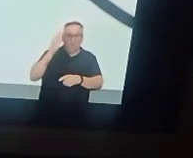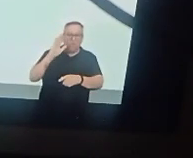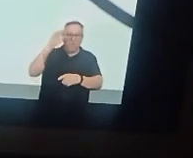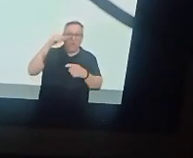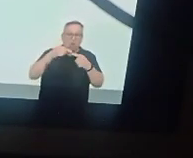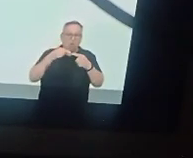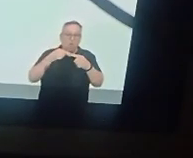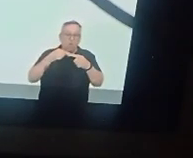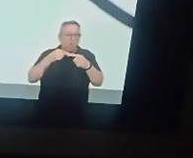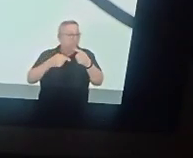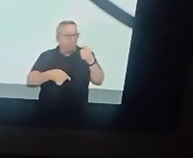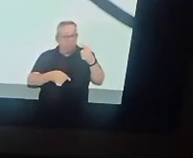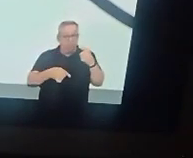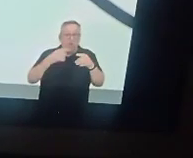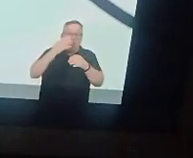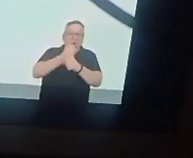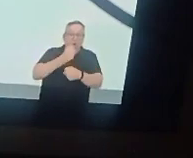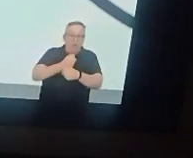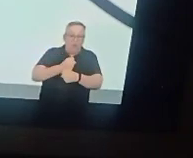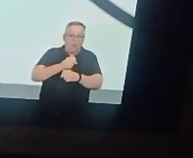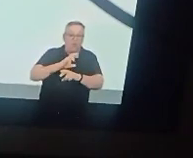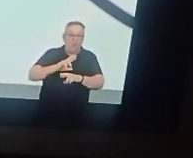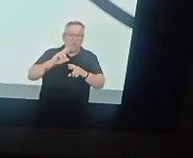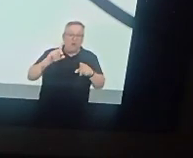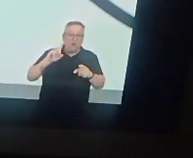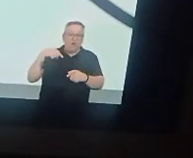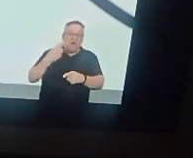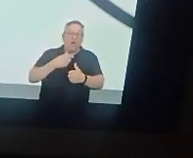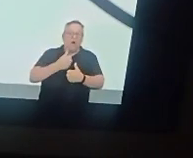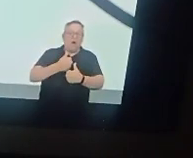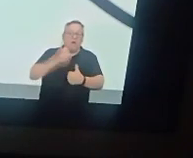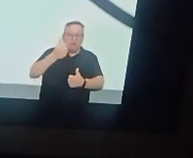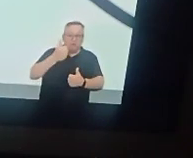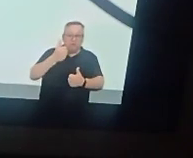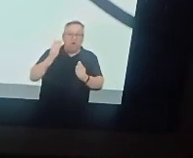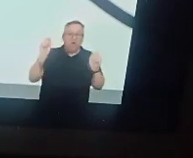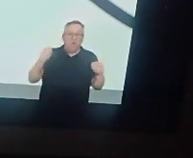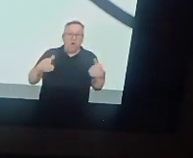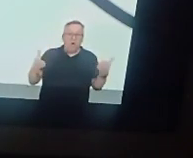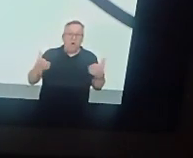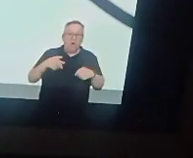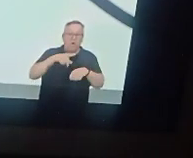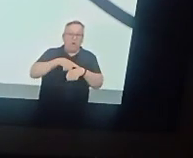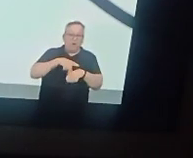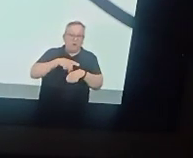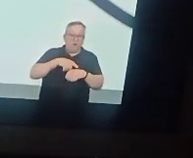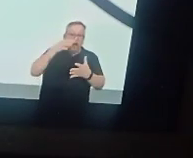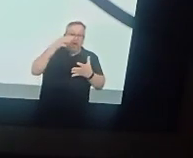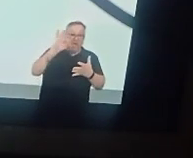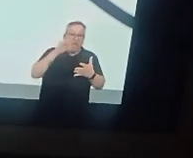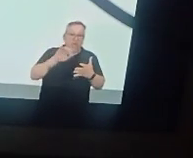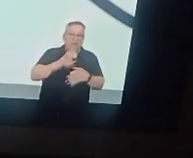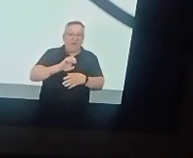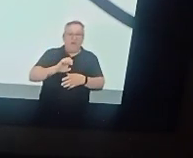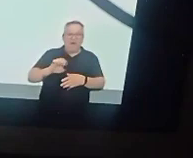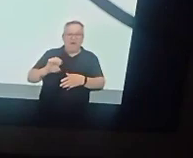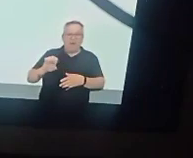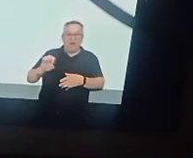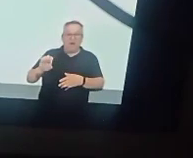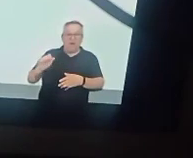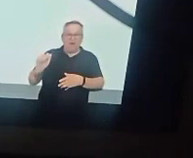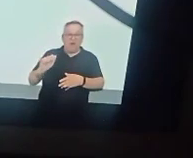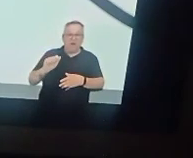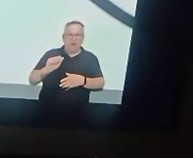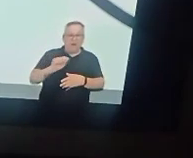enquadra ou não na pontuação diferenciada, as diretorias já podem, nesse momento, verificar